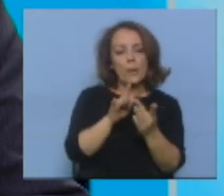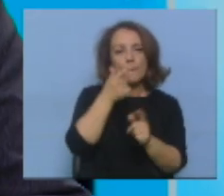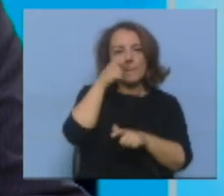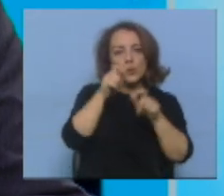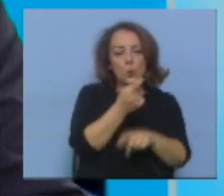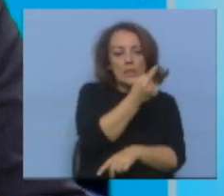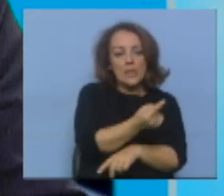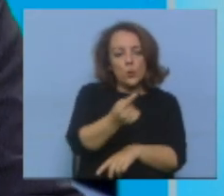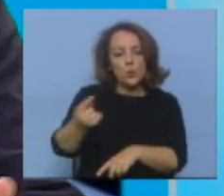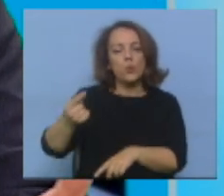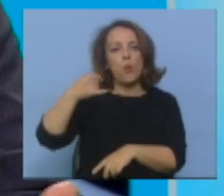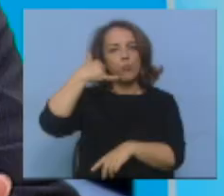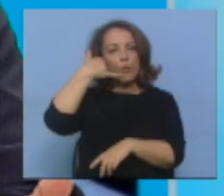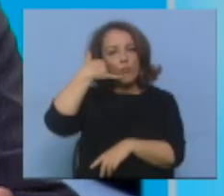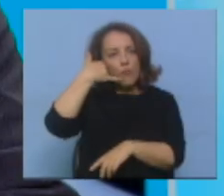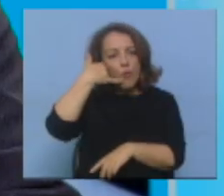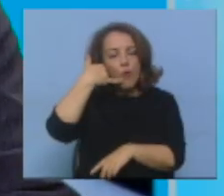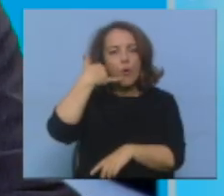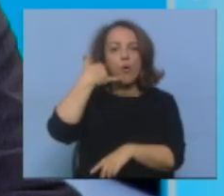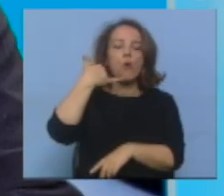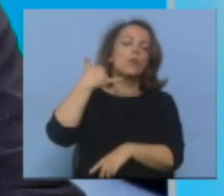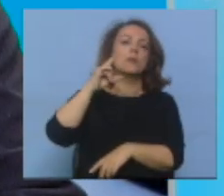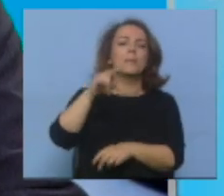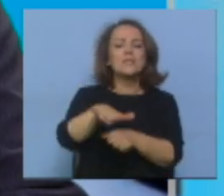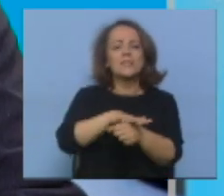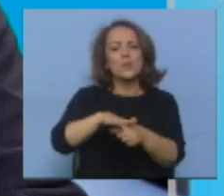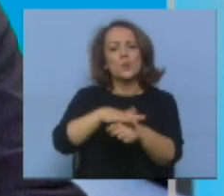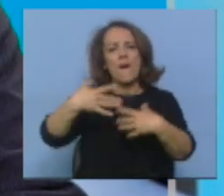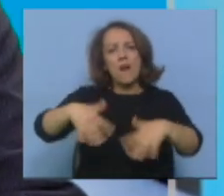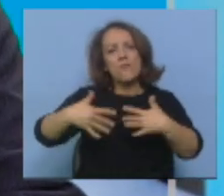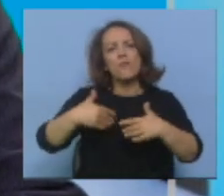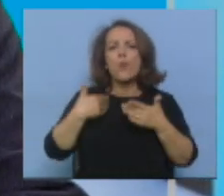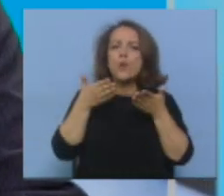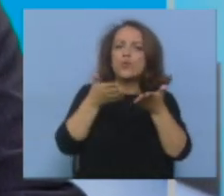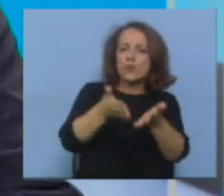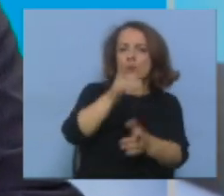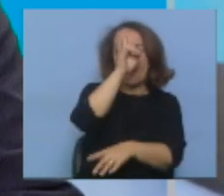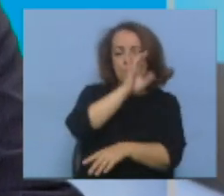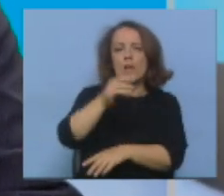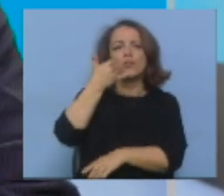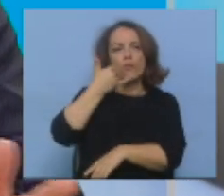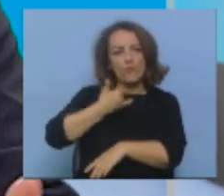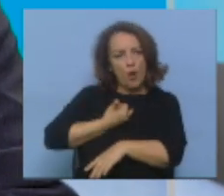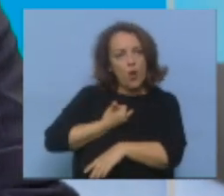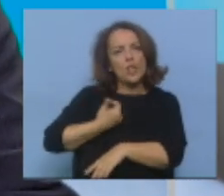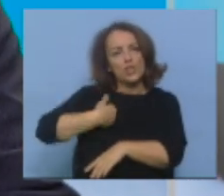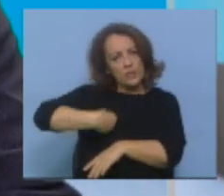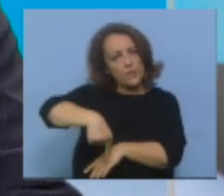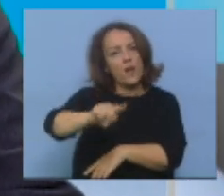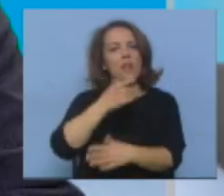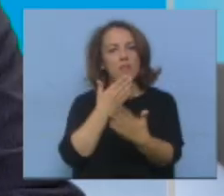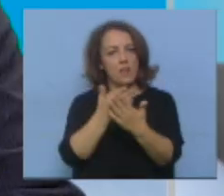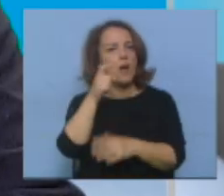pelo telefone, socorrendo os casos que a gente sabe, pelo menos sabem, telefonam e a gente se vai garantindo,